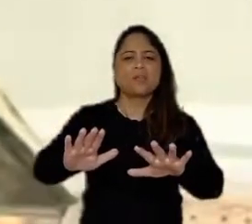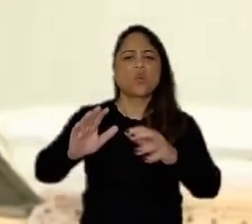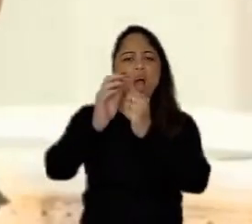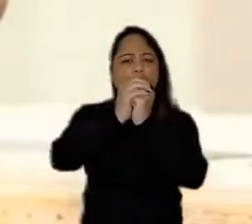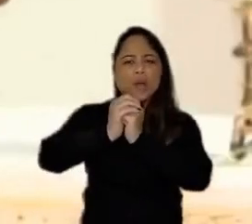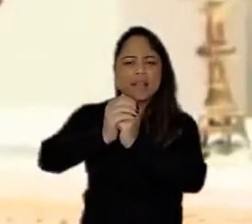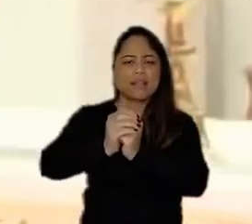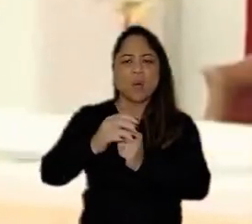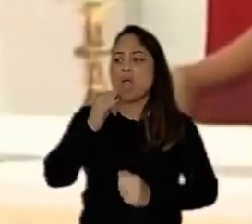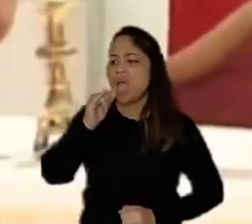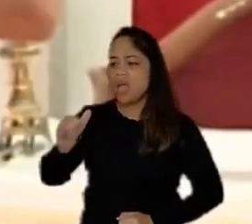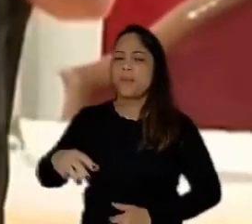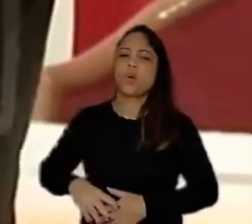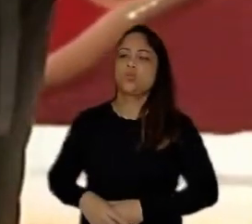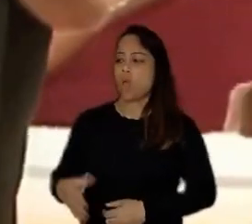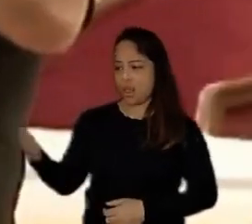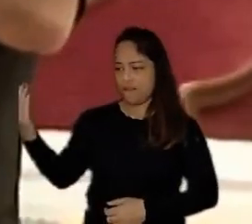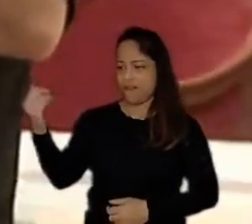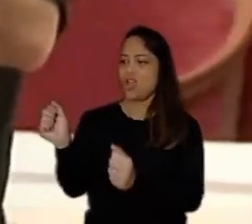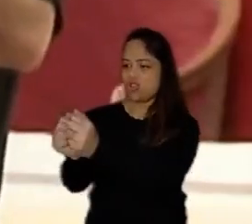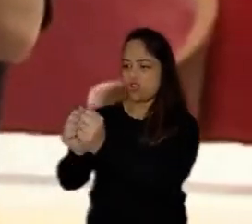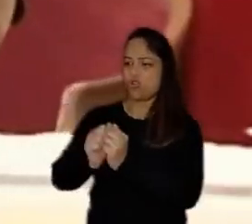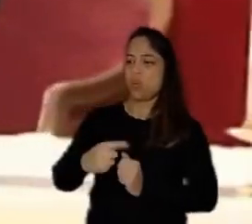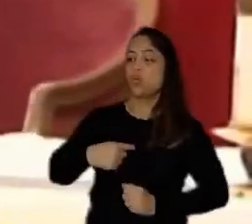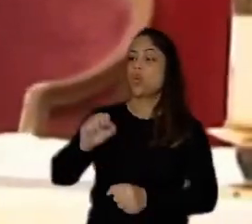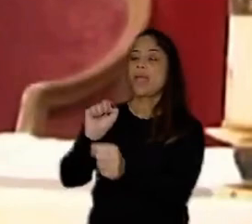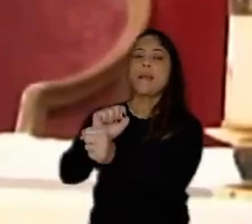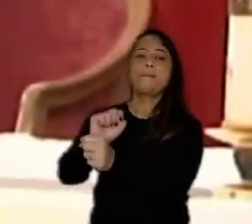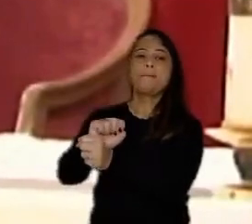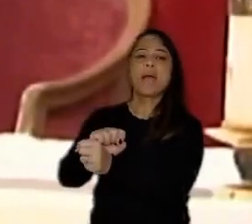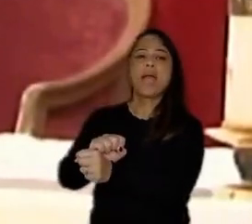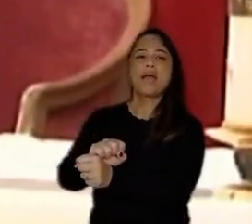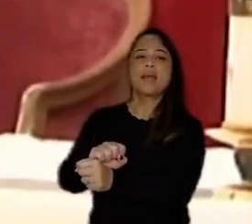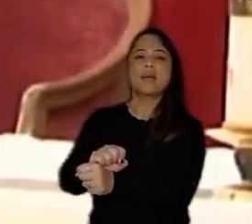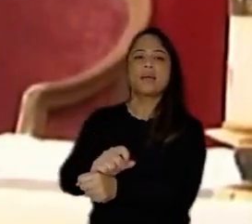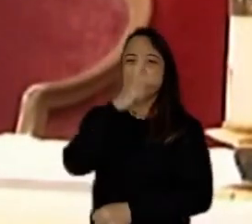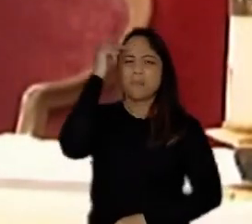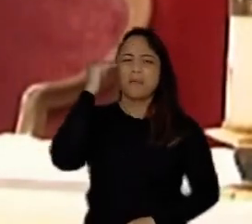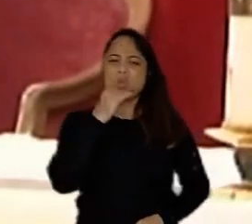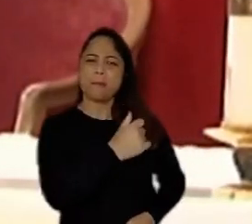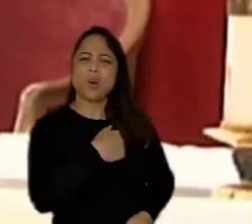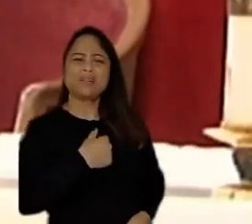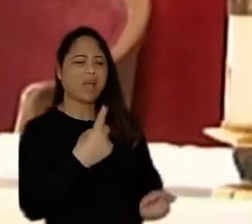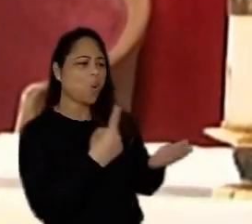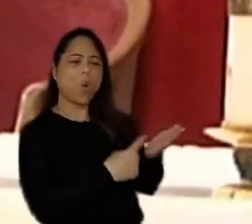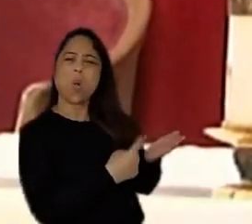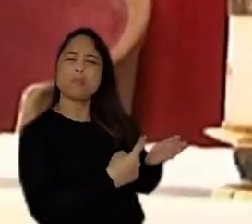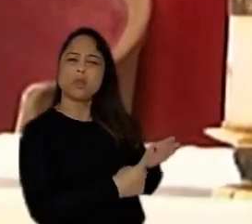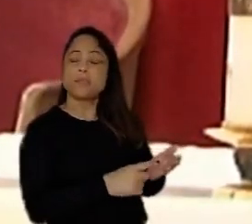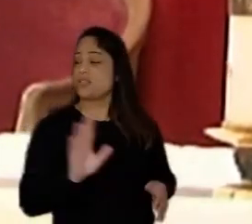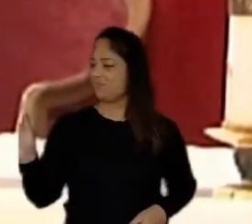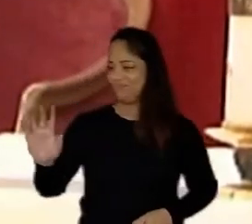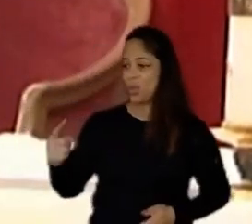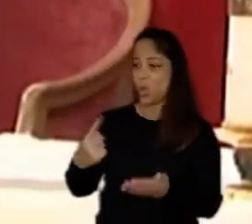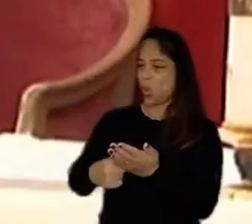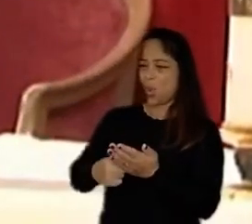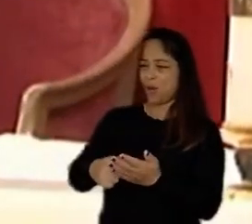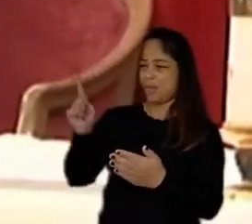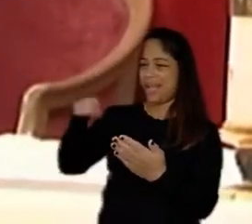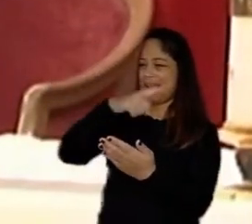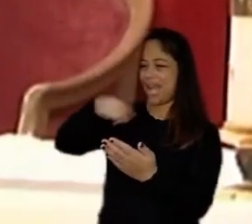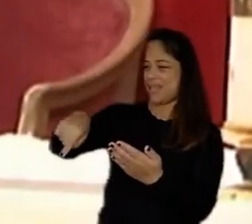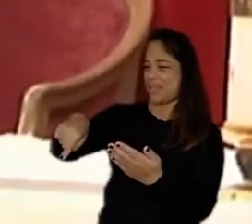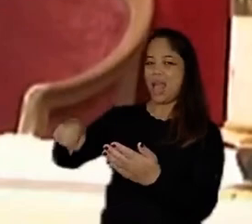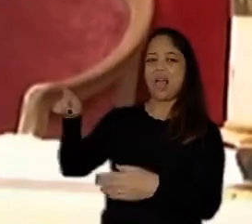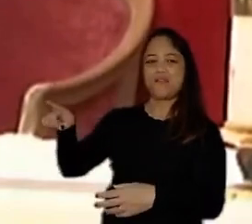4 pregações, senta e escuta. Não, eu tenho compromisso. Desmarca o seu compromisso, porque você vai escutar 1, 2, 3, 4.